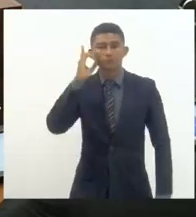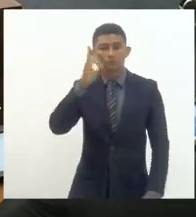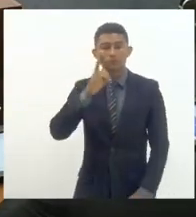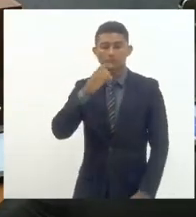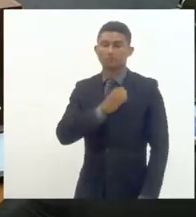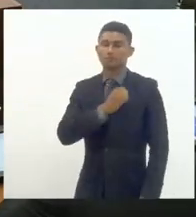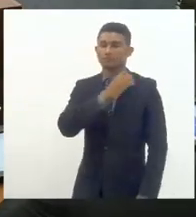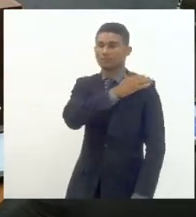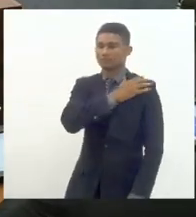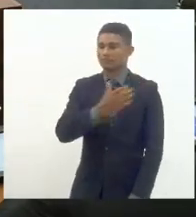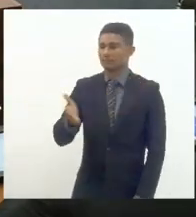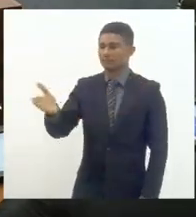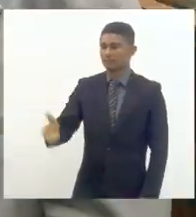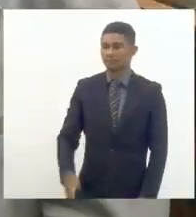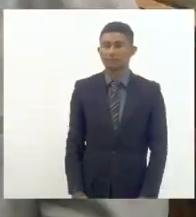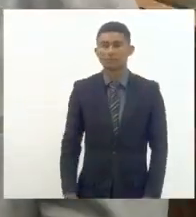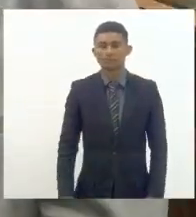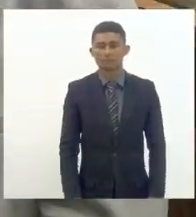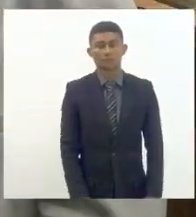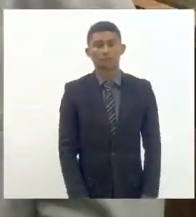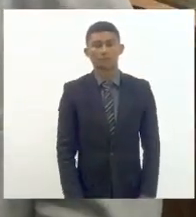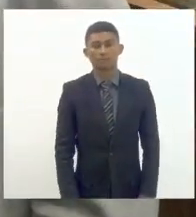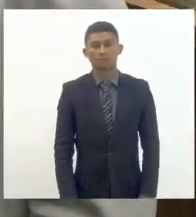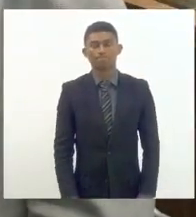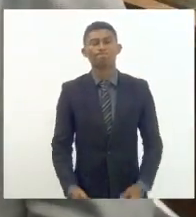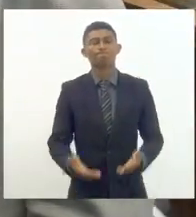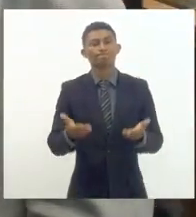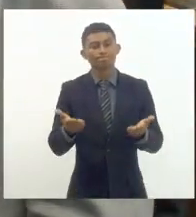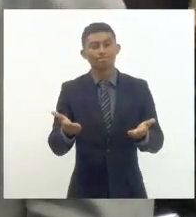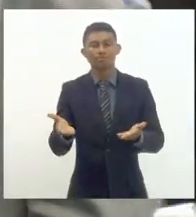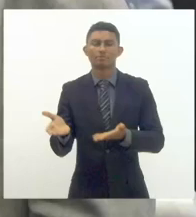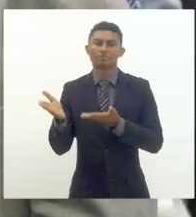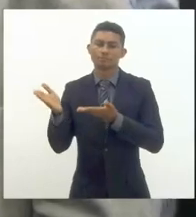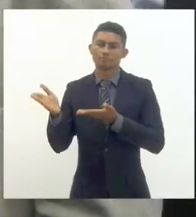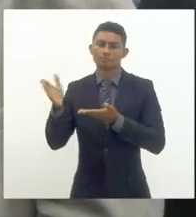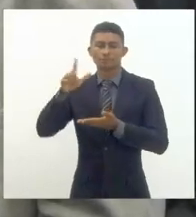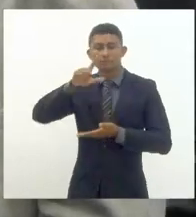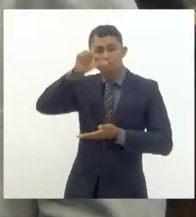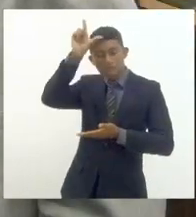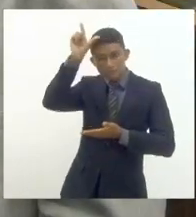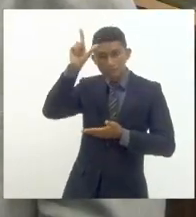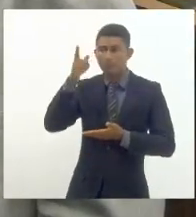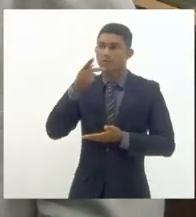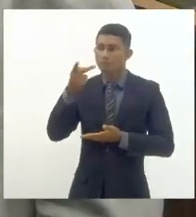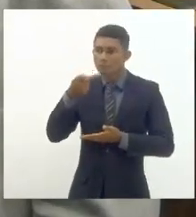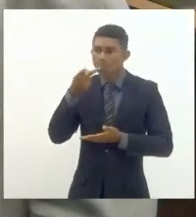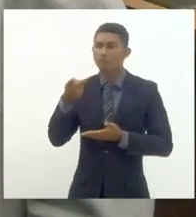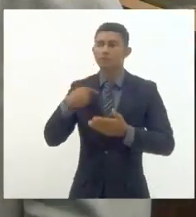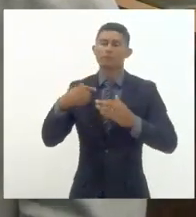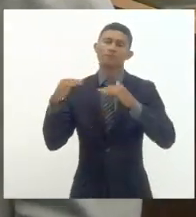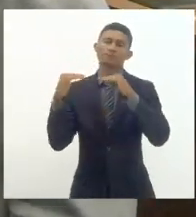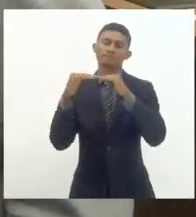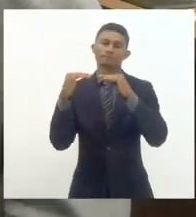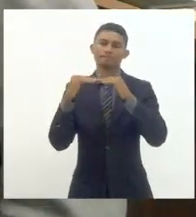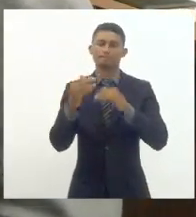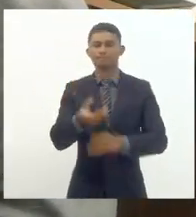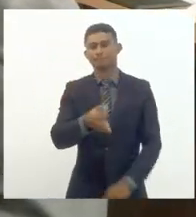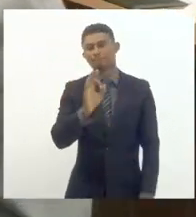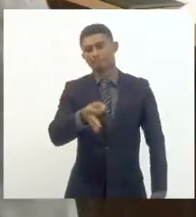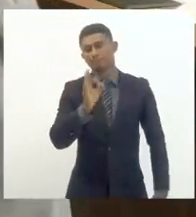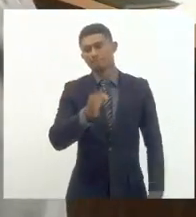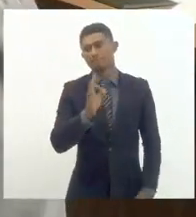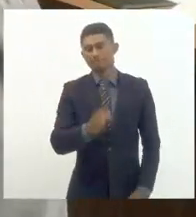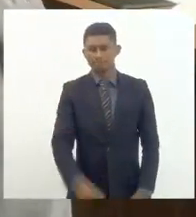Coronel. Eu quero fazer das palavras do deputado Luiz Paulo as minhas palavras, né?